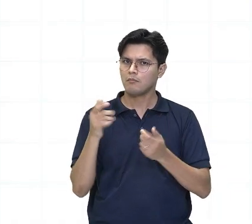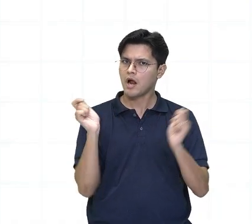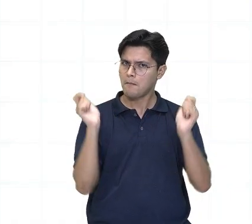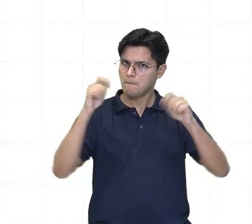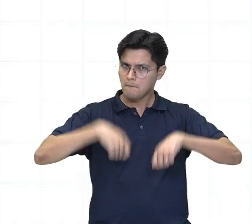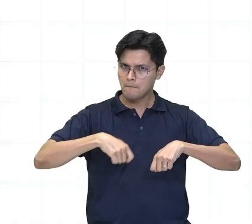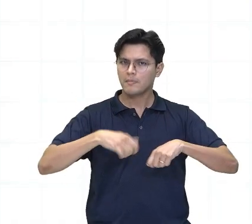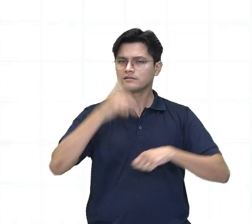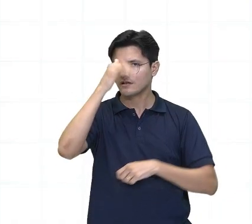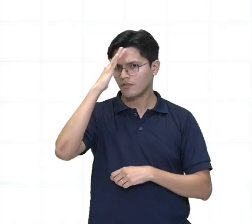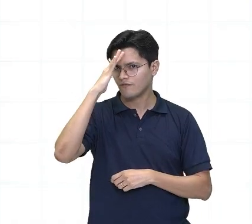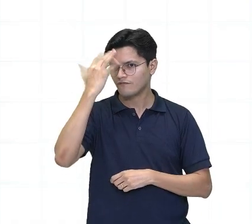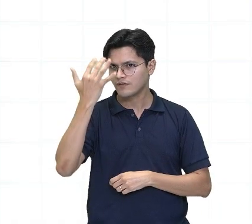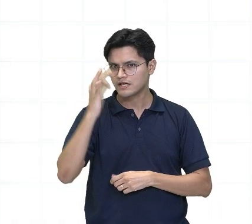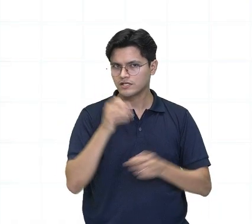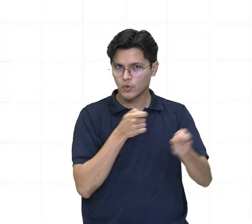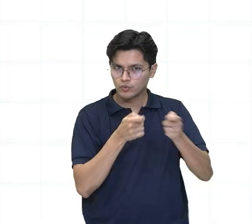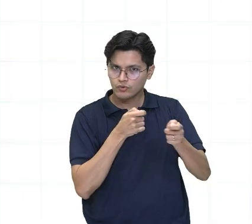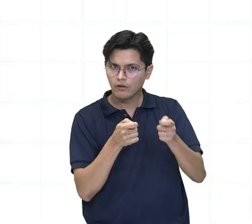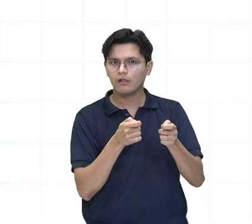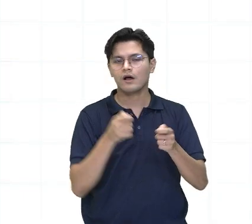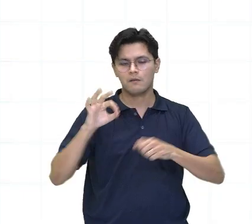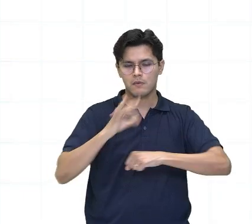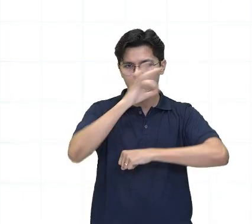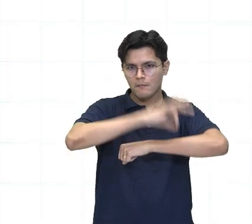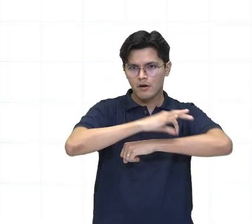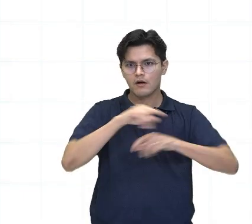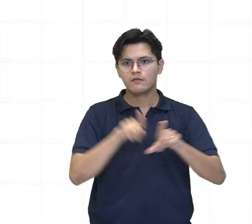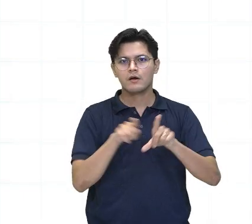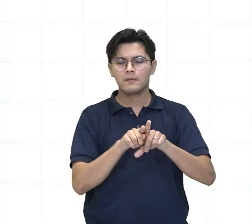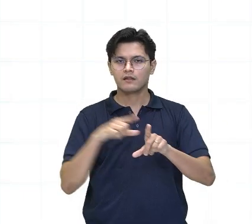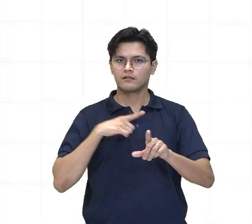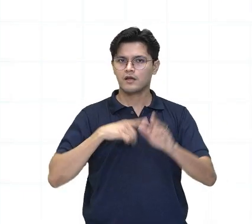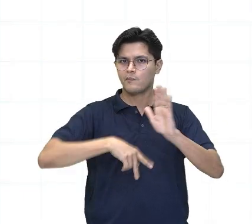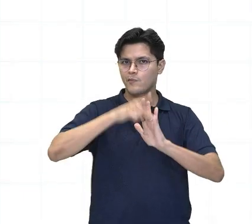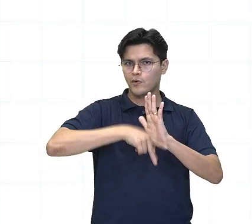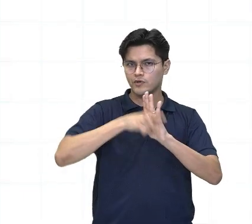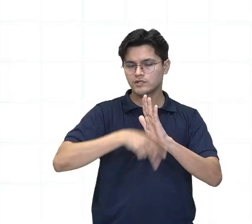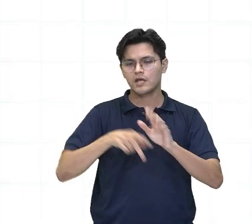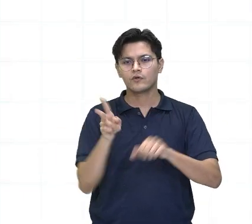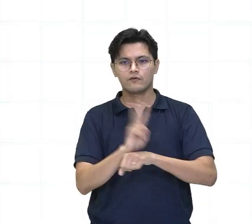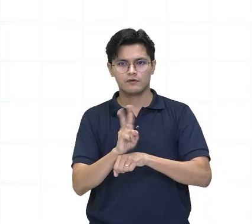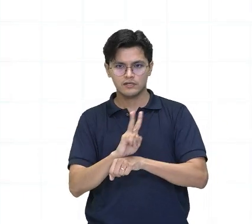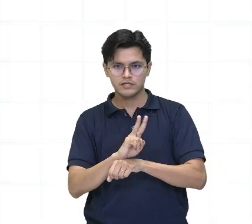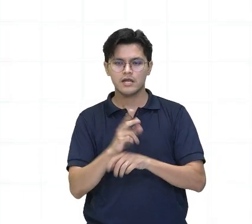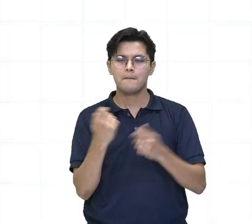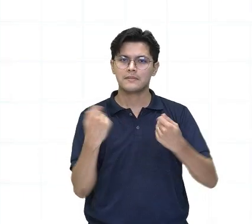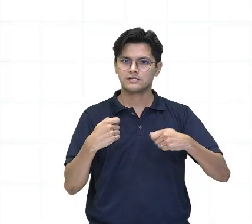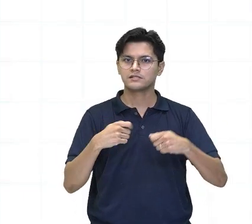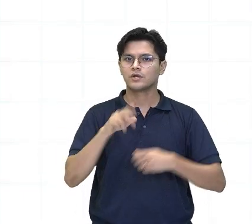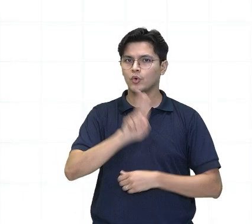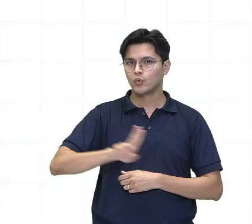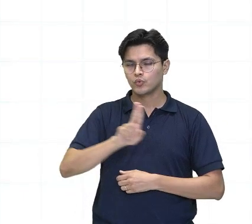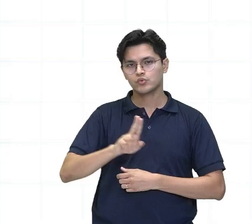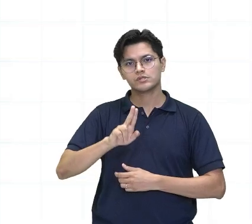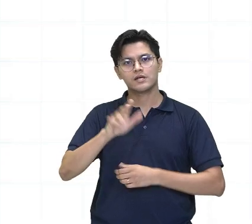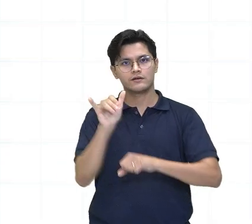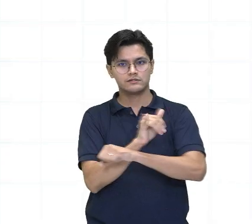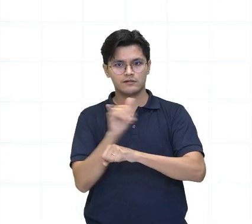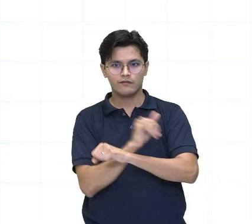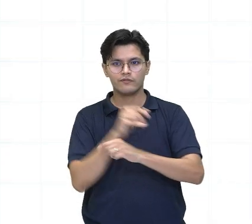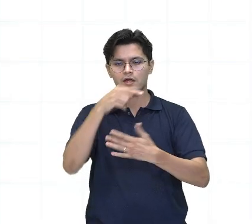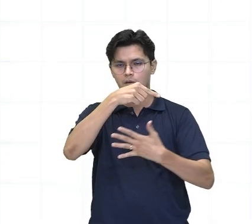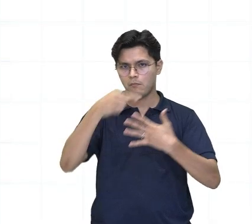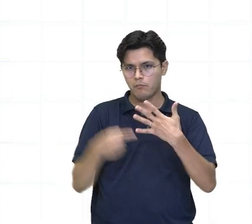vacinas, controle do vetor e programas de vigilância, quando integrados, fortalecem coletivamente a defesa